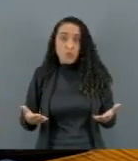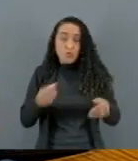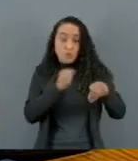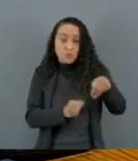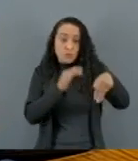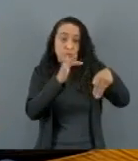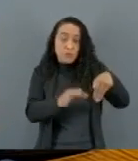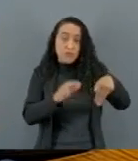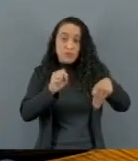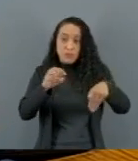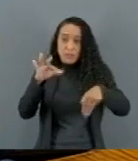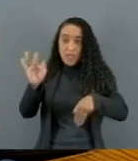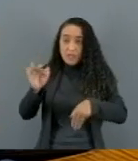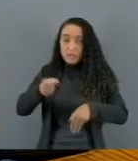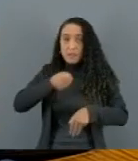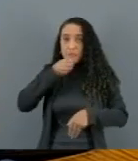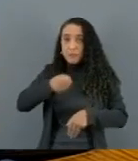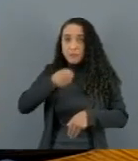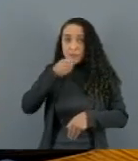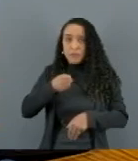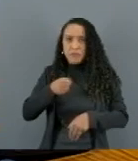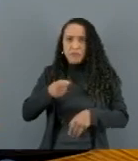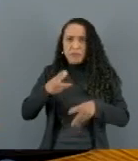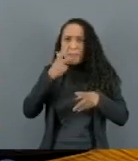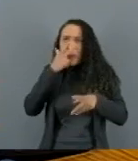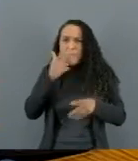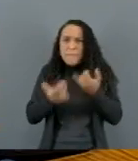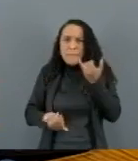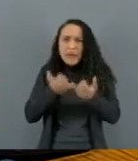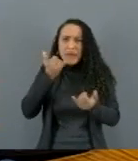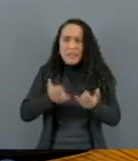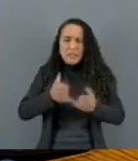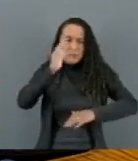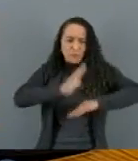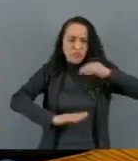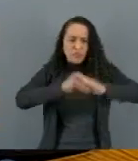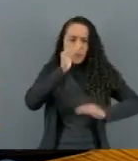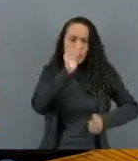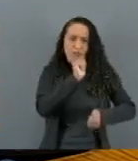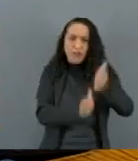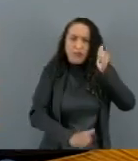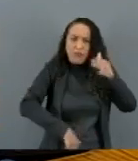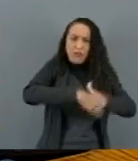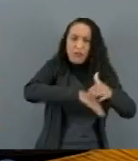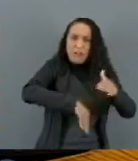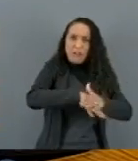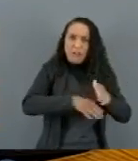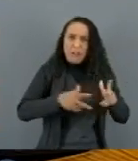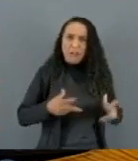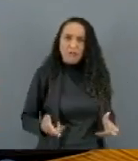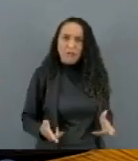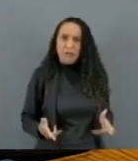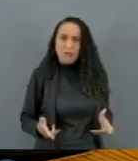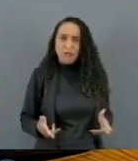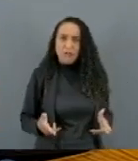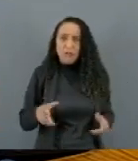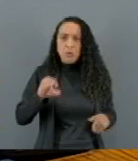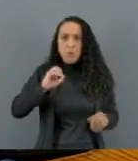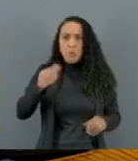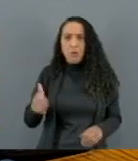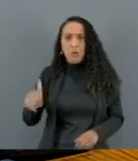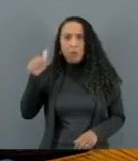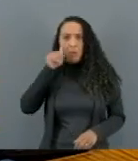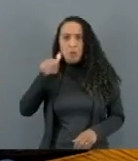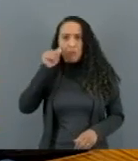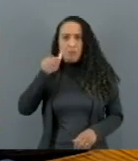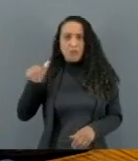STF dá entrevistas como se fosse um jogador de futebol, né? Como se fosse uma vedete,